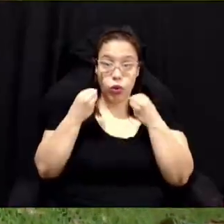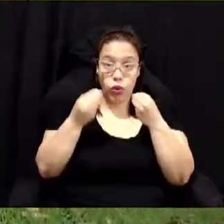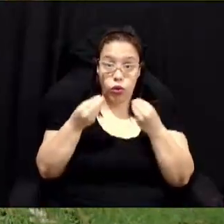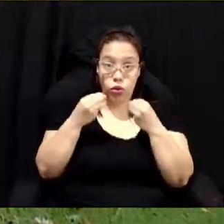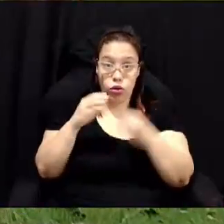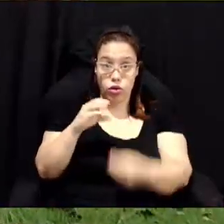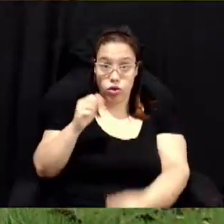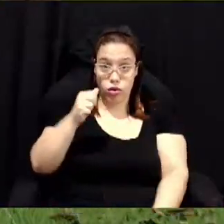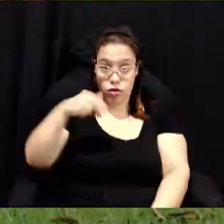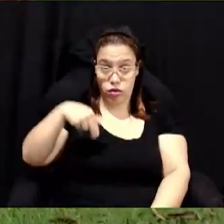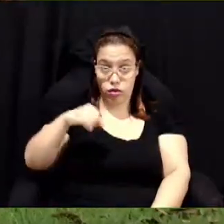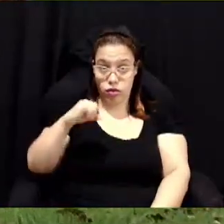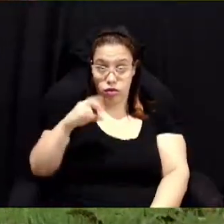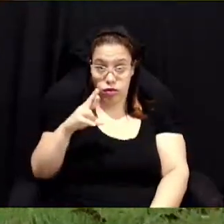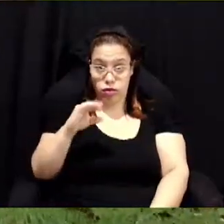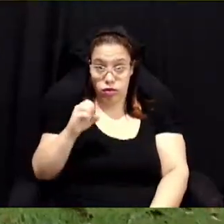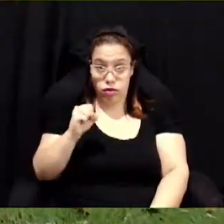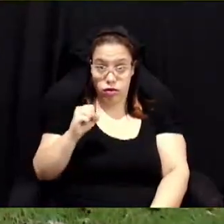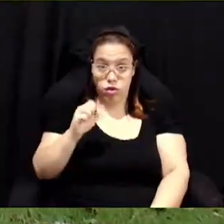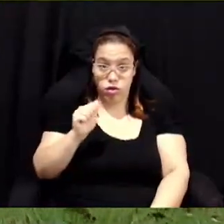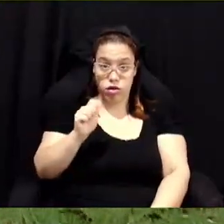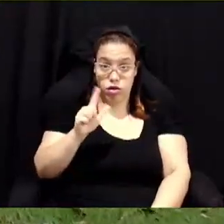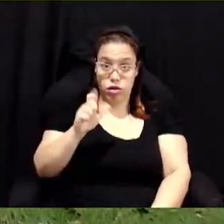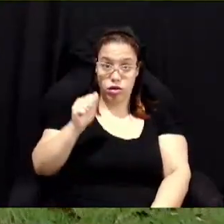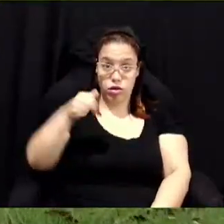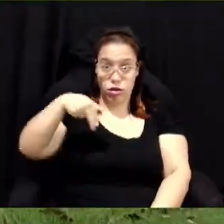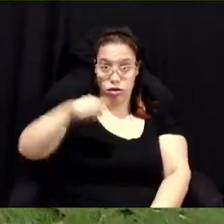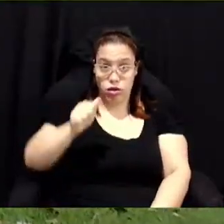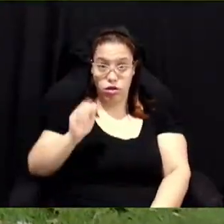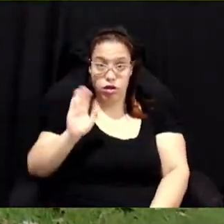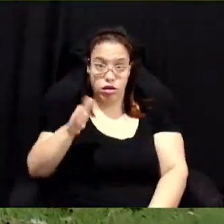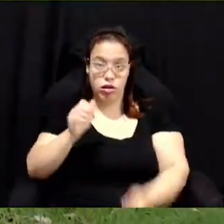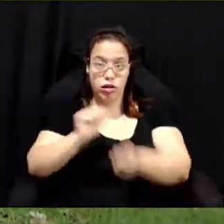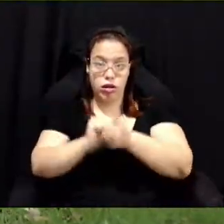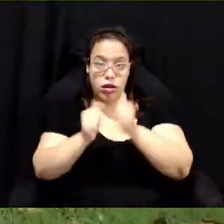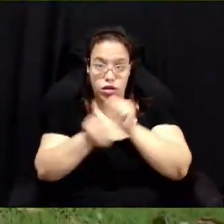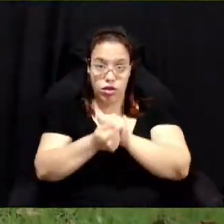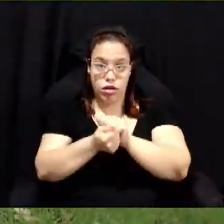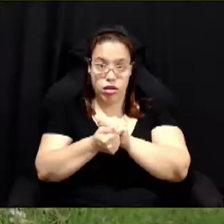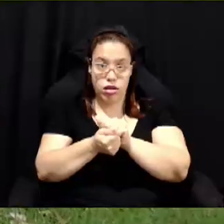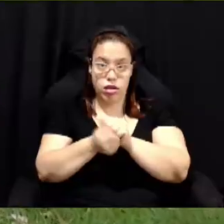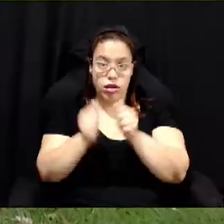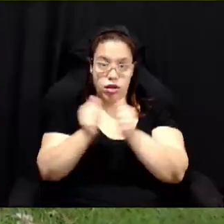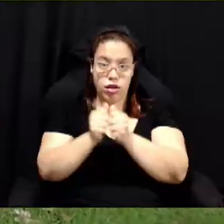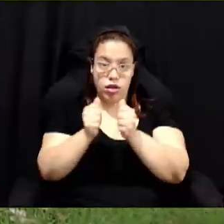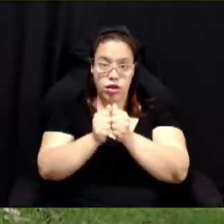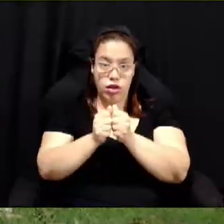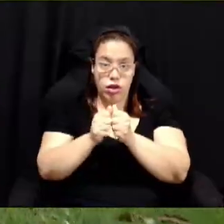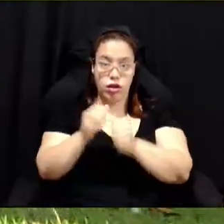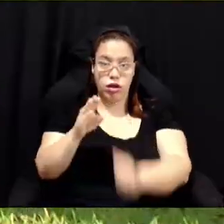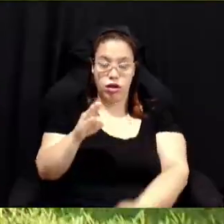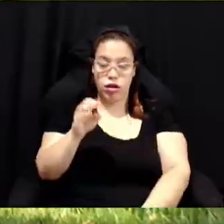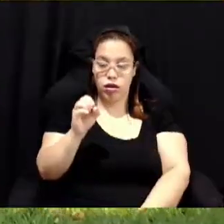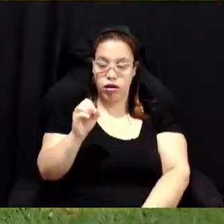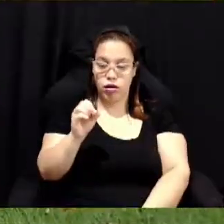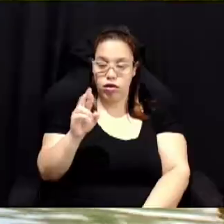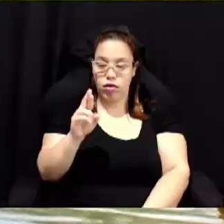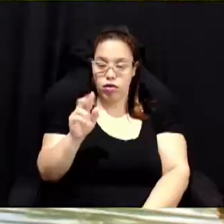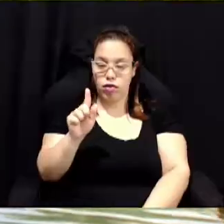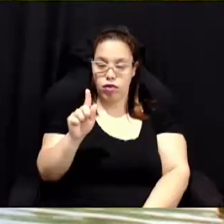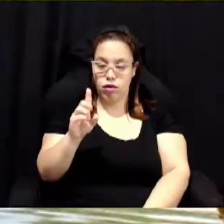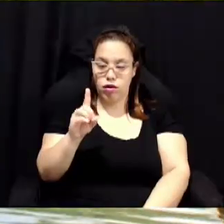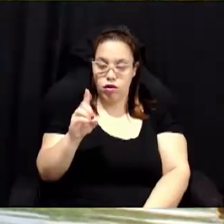canicross, fomos conhecer a Alana, que já é adepta da modalidade junto com sua Border Collie Mirna e a Husky